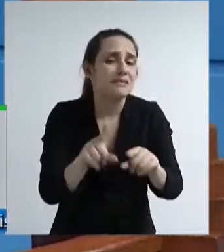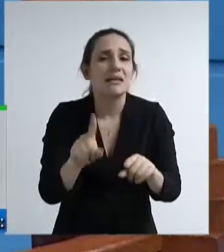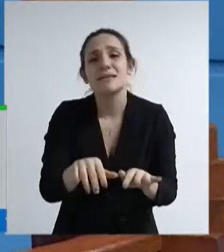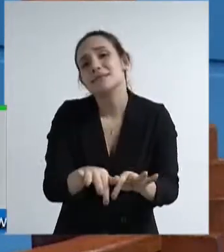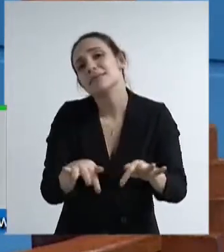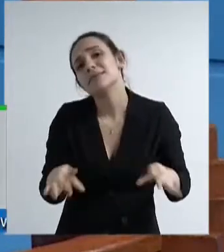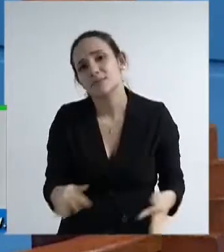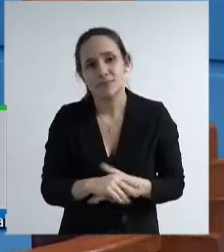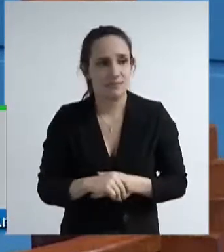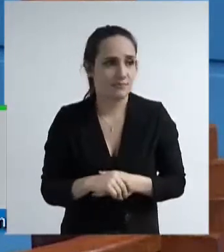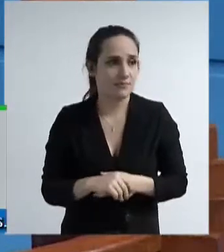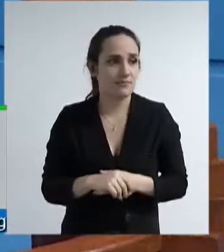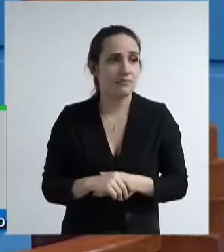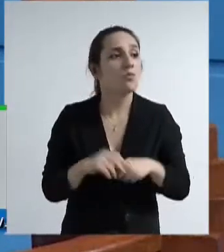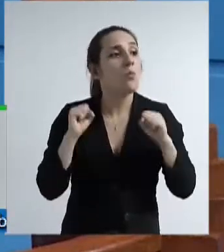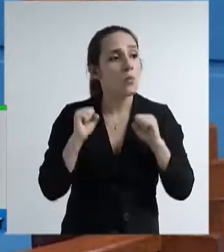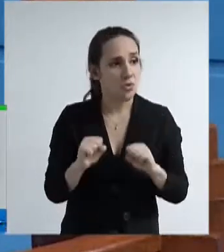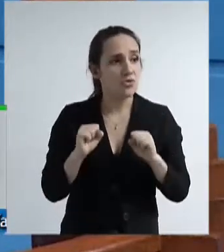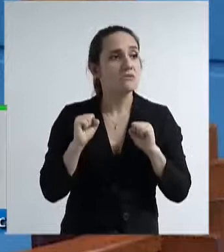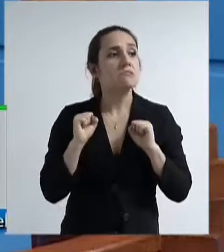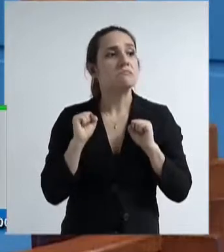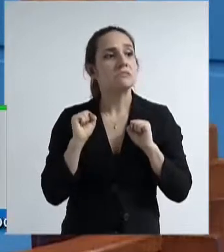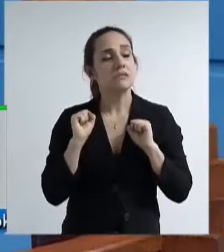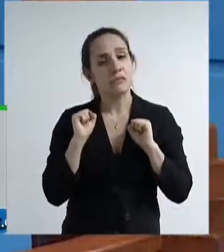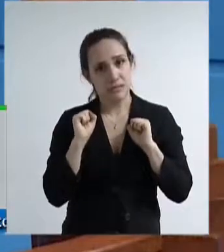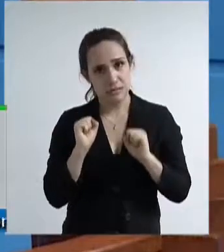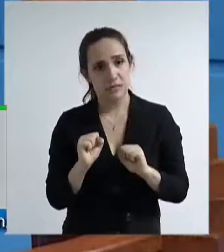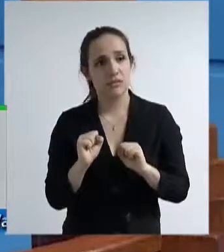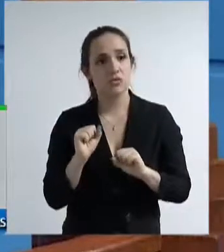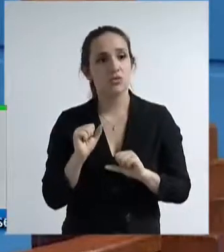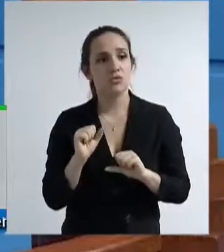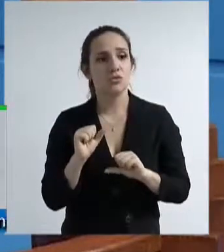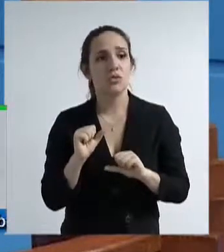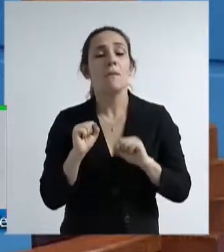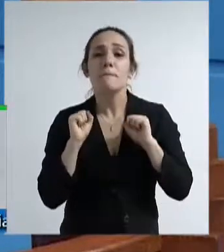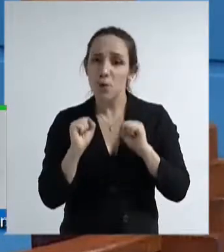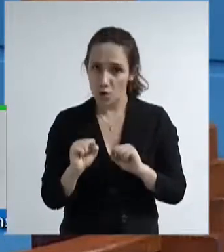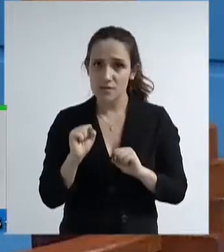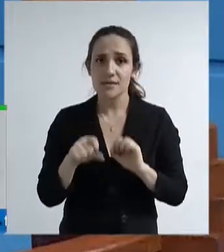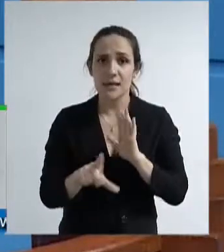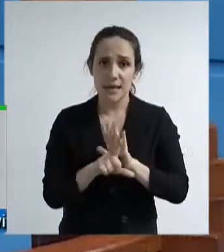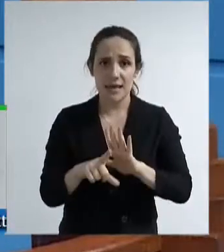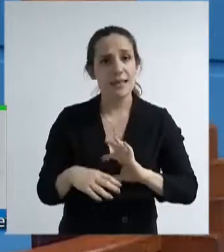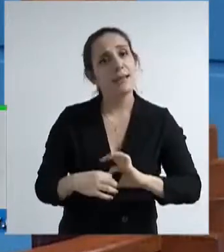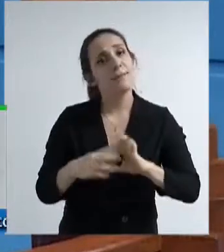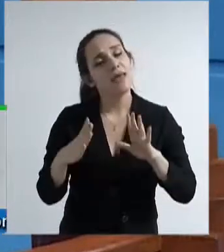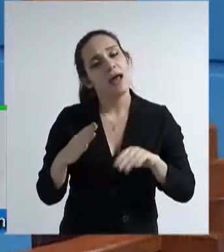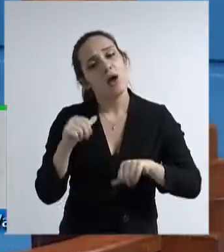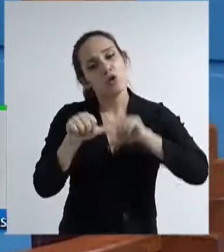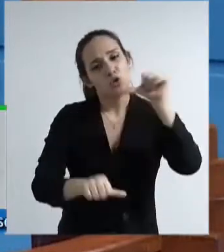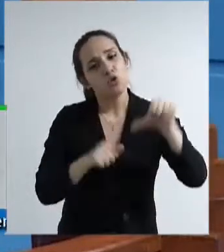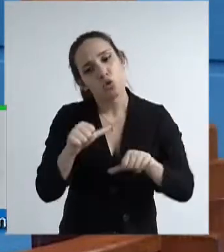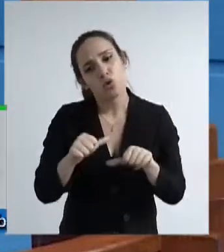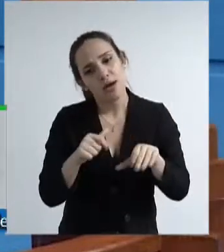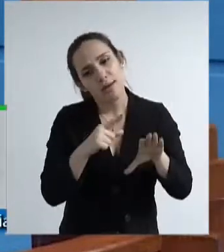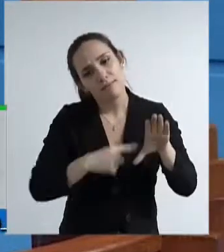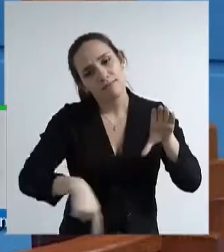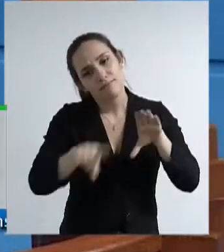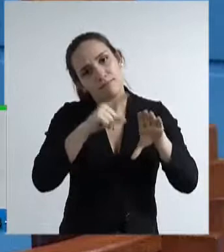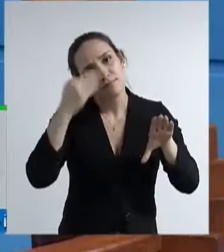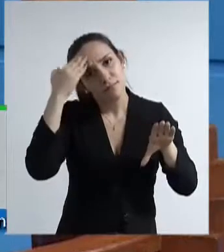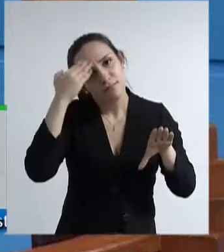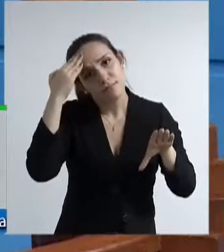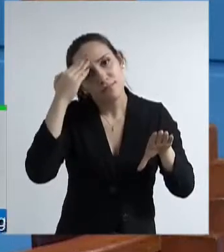mundo isso é legalmente adotado. Poder substituir os pneus originais dos veículos por pneus de maior aderência, resistência